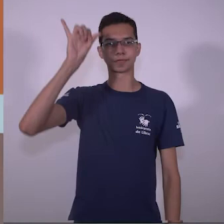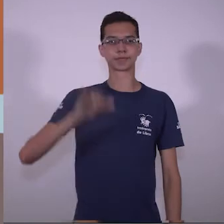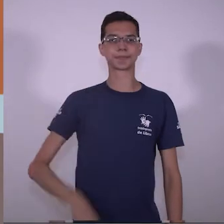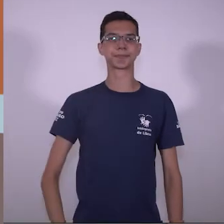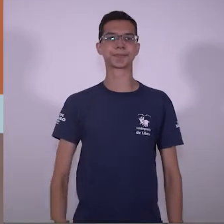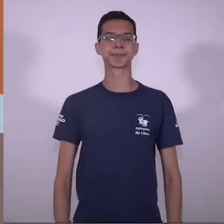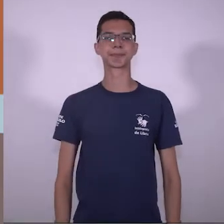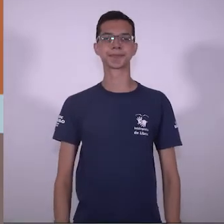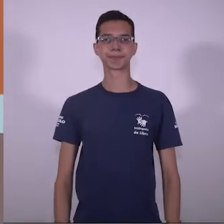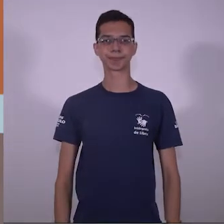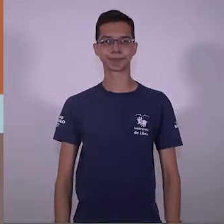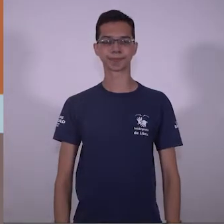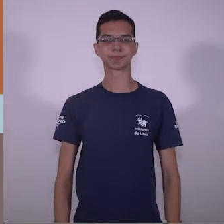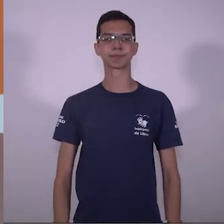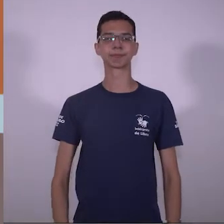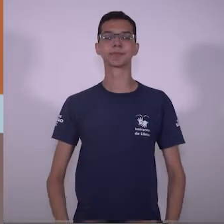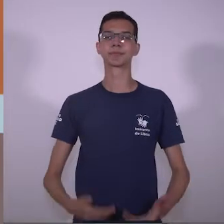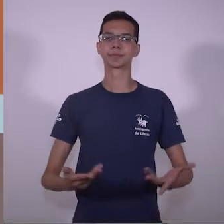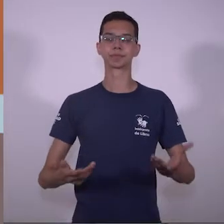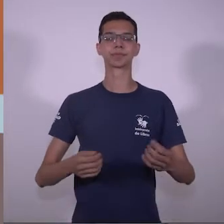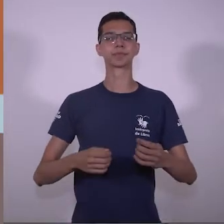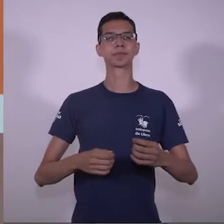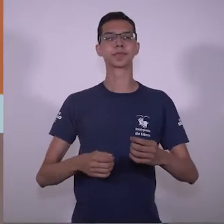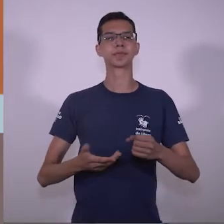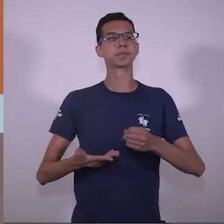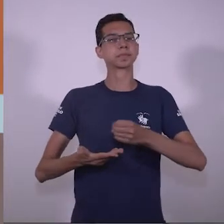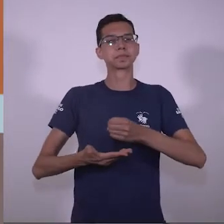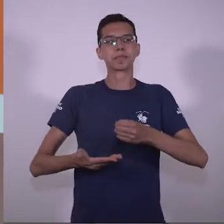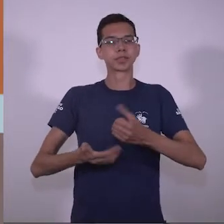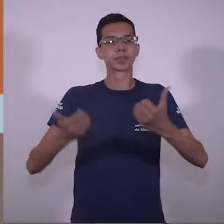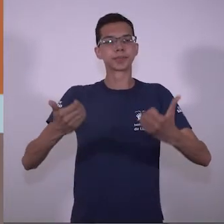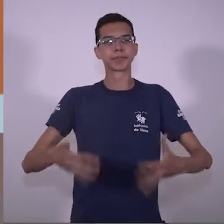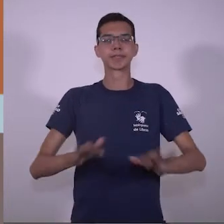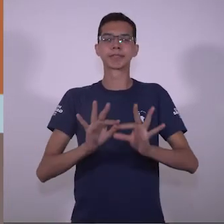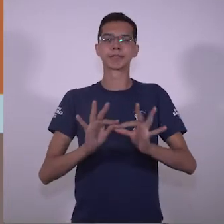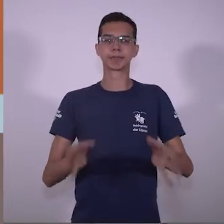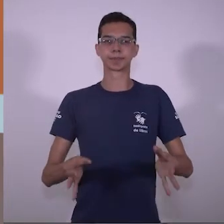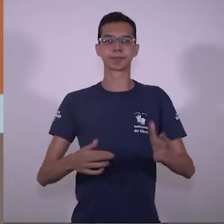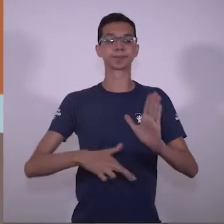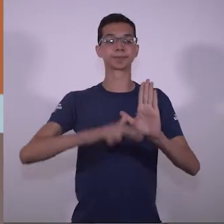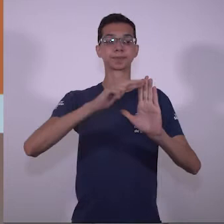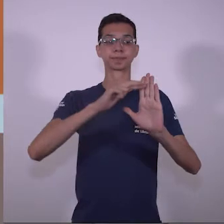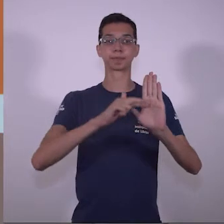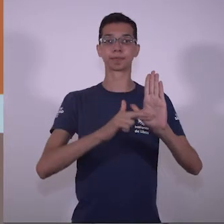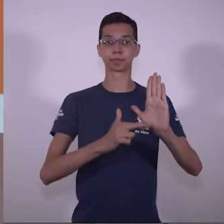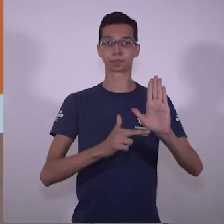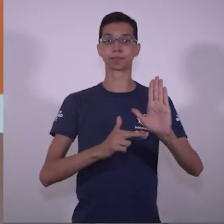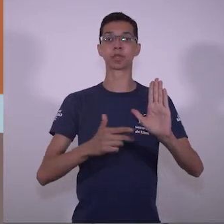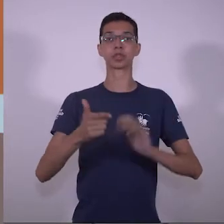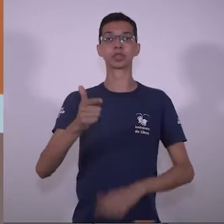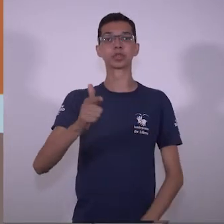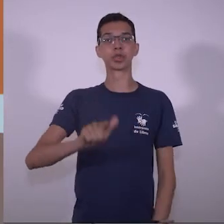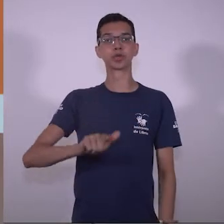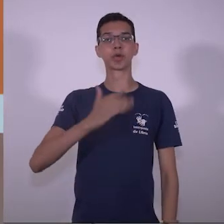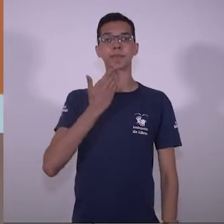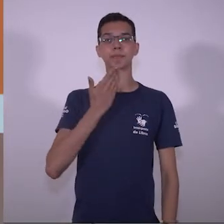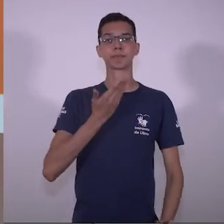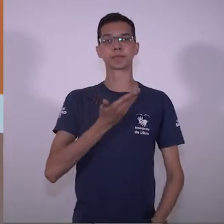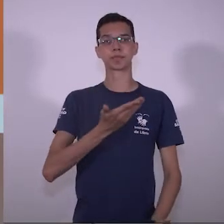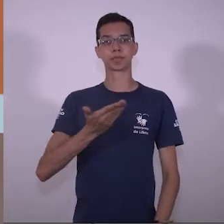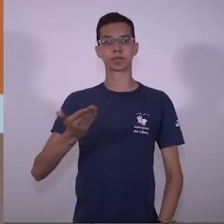Basicamente é esse o nosso protocolo, e mais uma vez fica aqui o nosso pedido